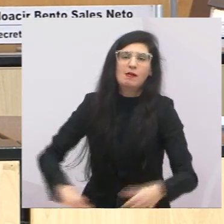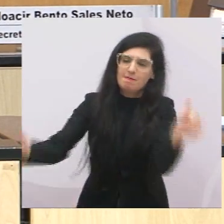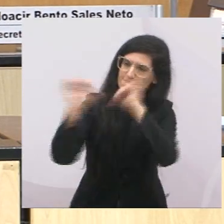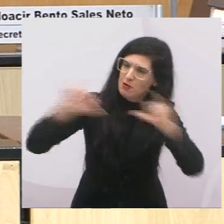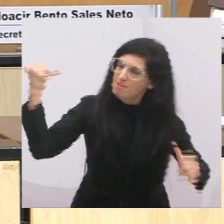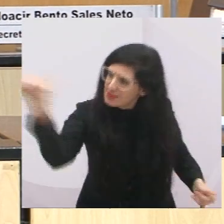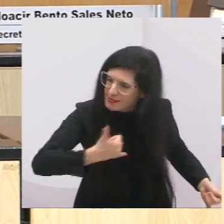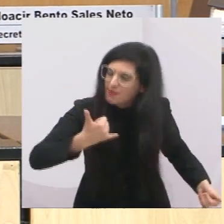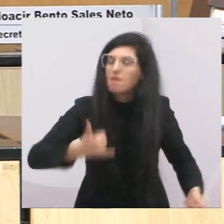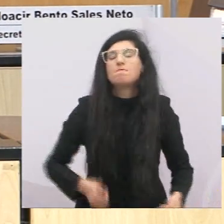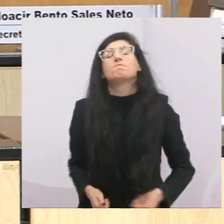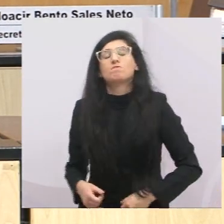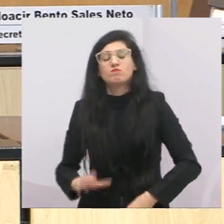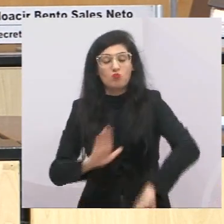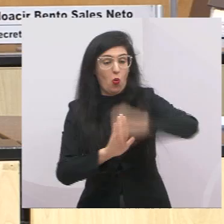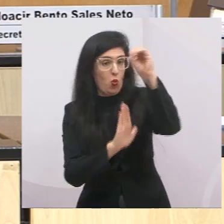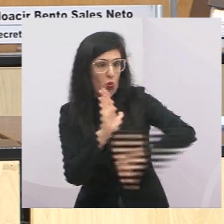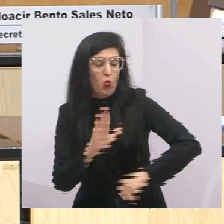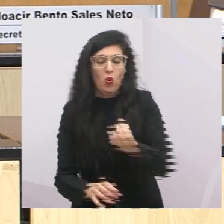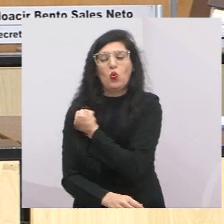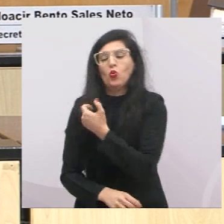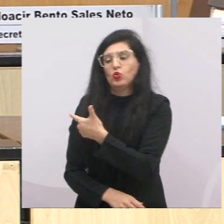recebidas por intermédio do ofício número